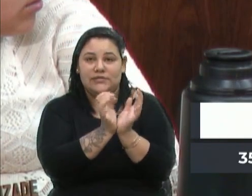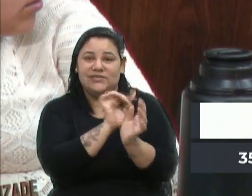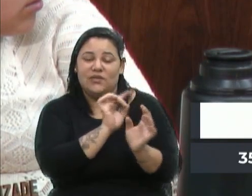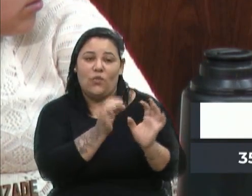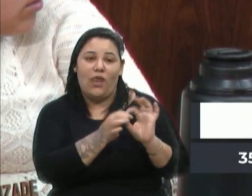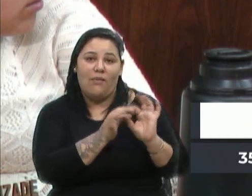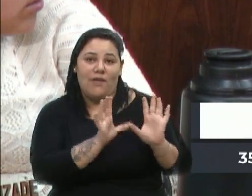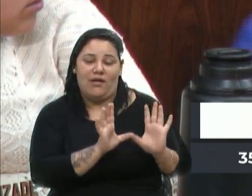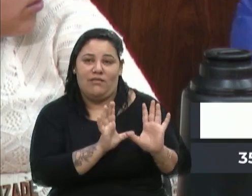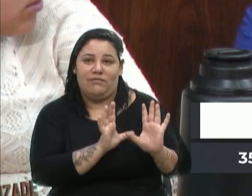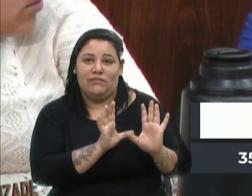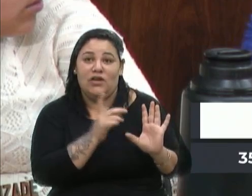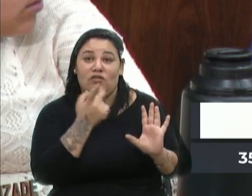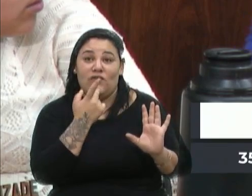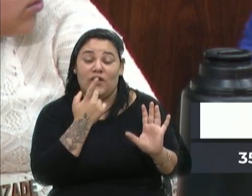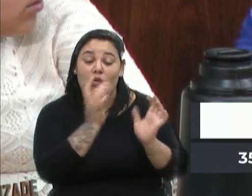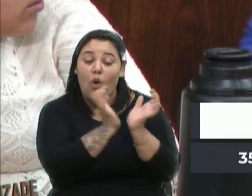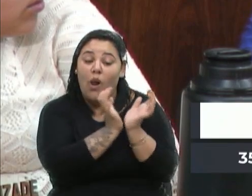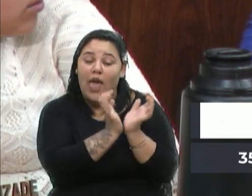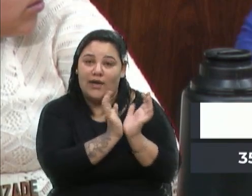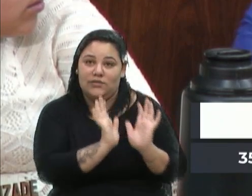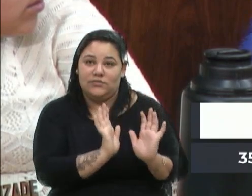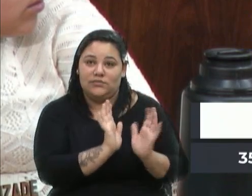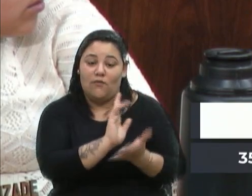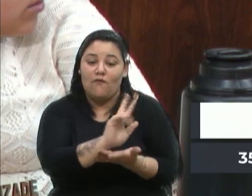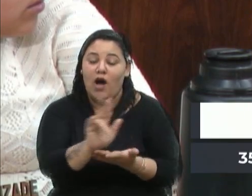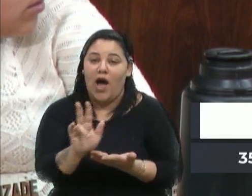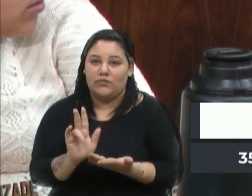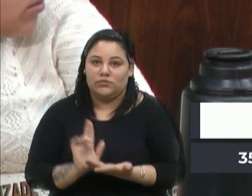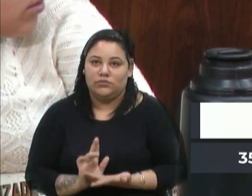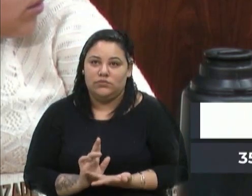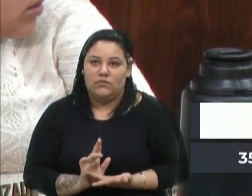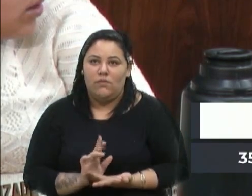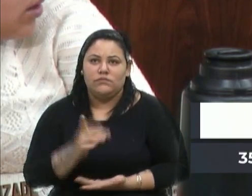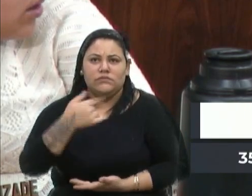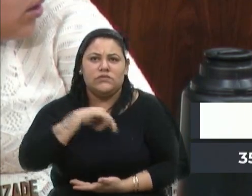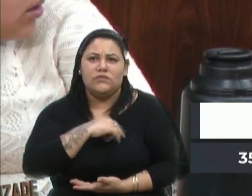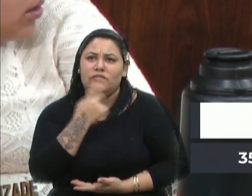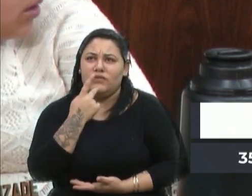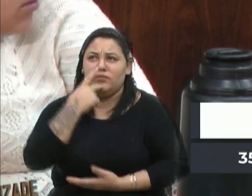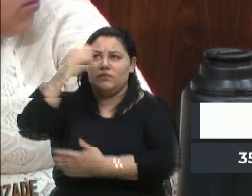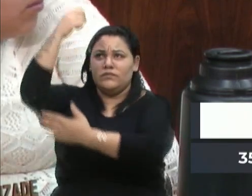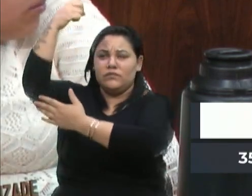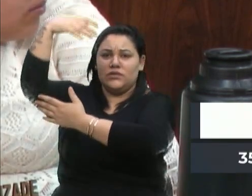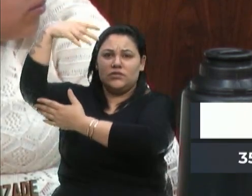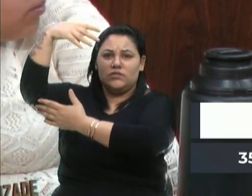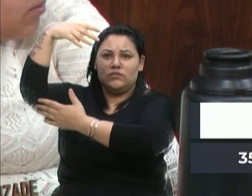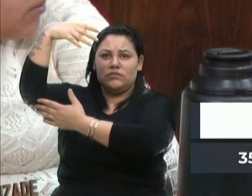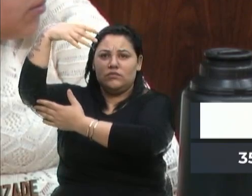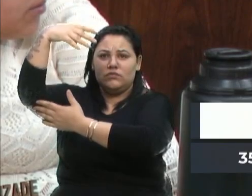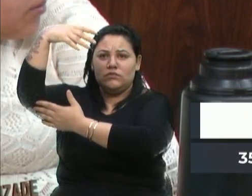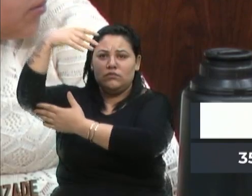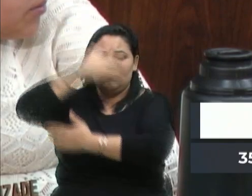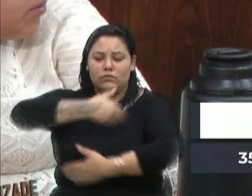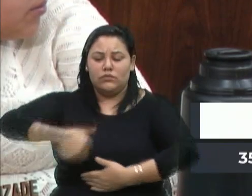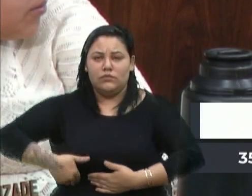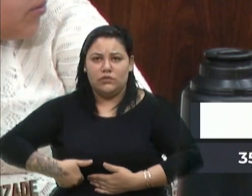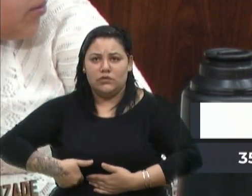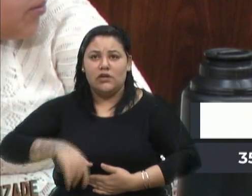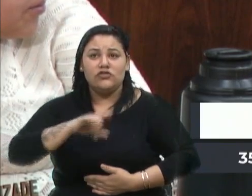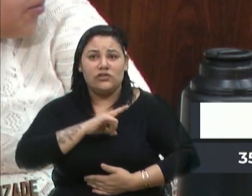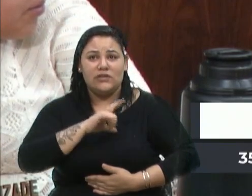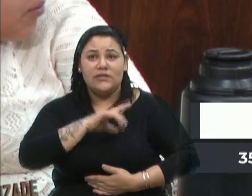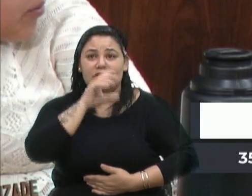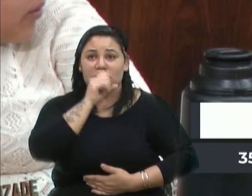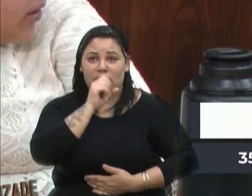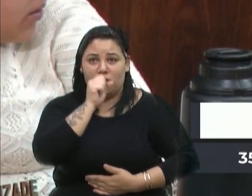falando no plural, né? Colegas. Nós estamos falando de iluminação pública e nós tivemos sábado lá na Zona Norte.